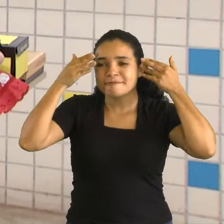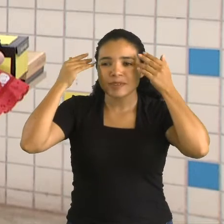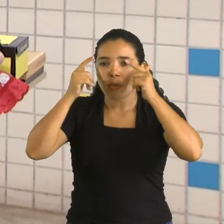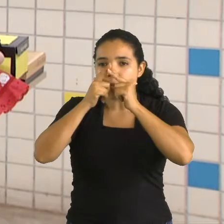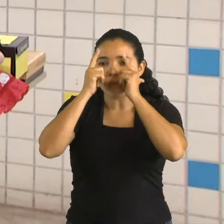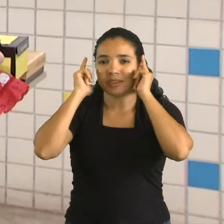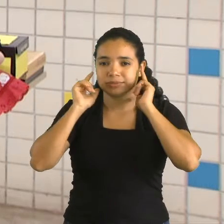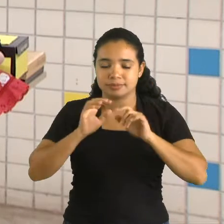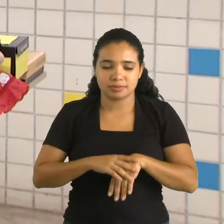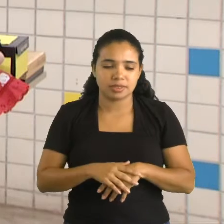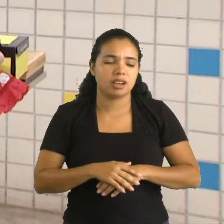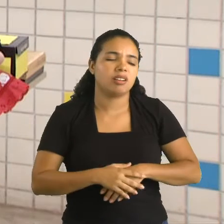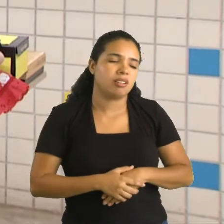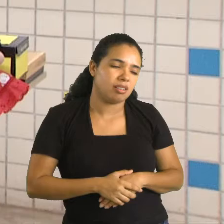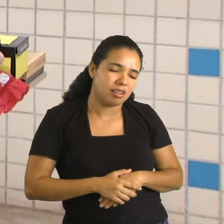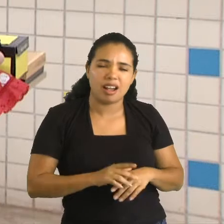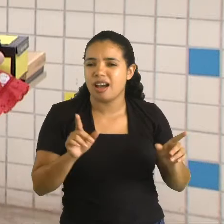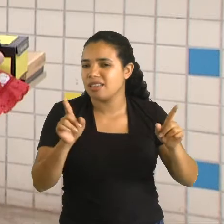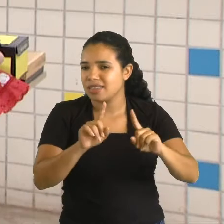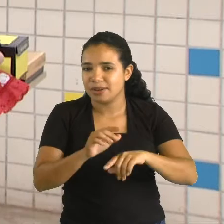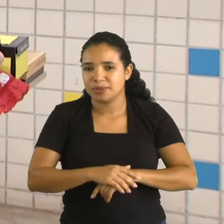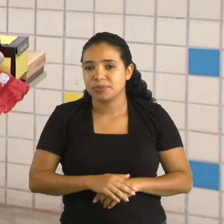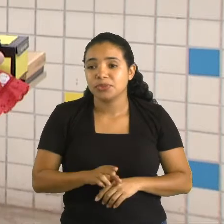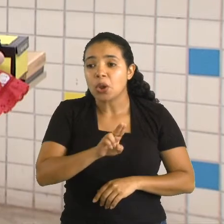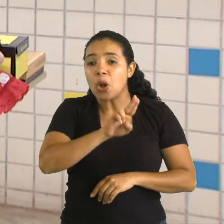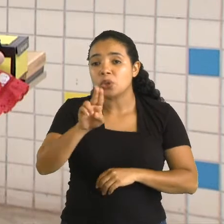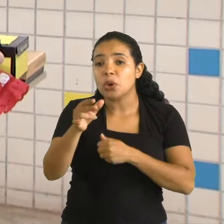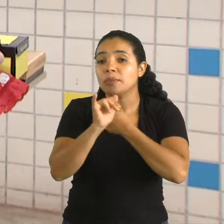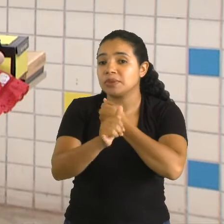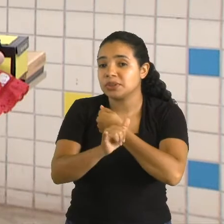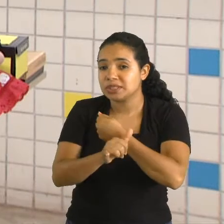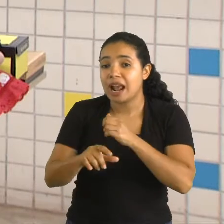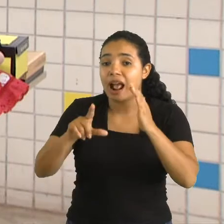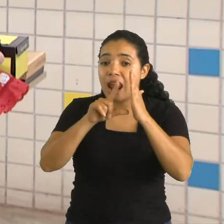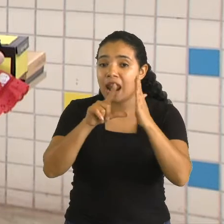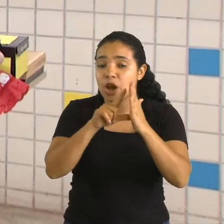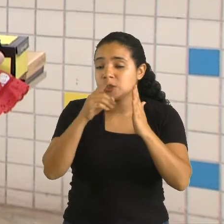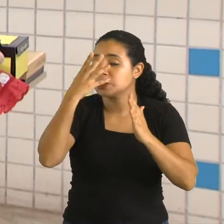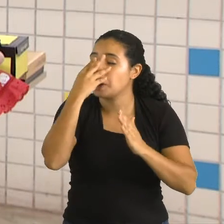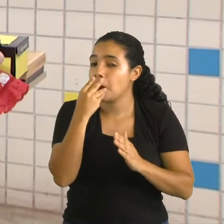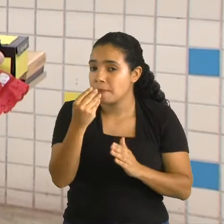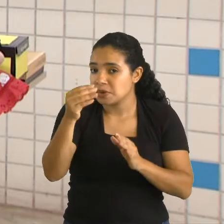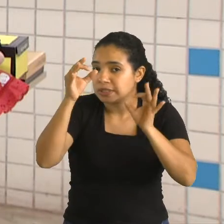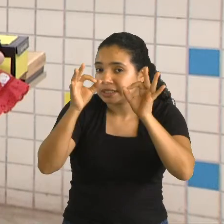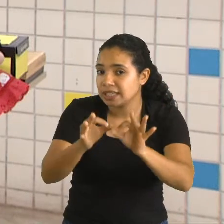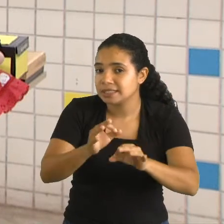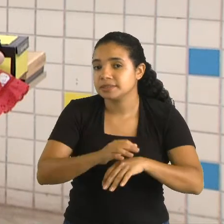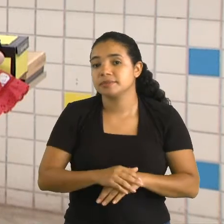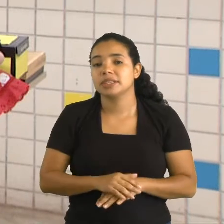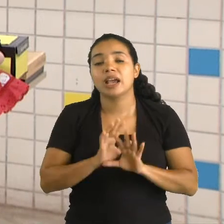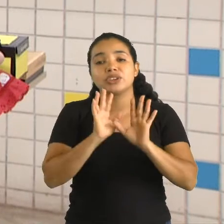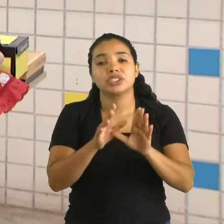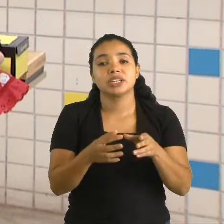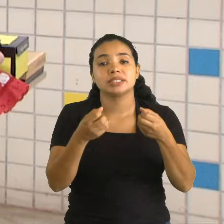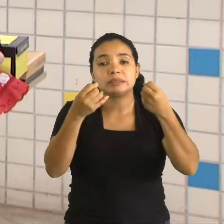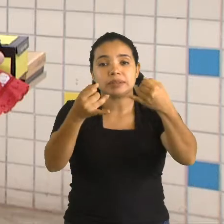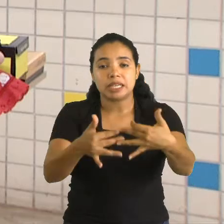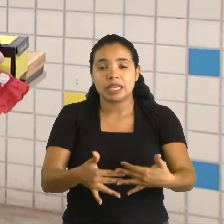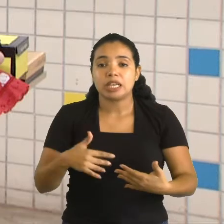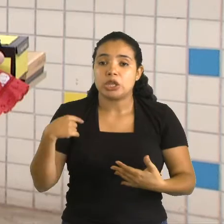só. Qual era o nome do nosso conto? A Loja da Dona Raposa, certo? Então, como eu falei, nós